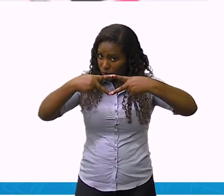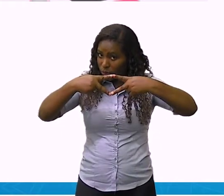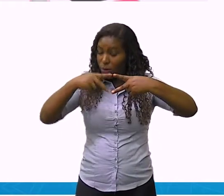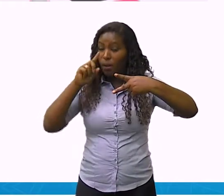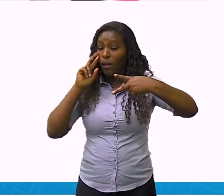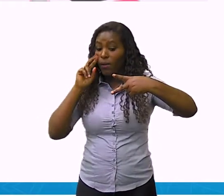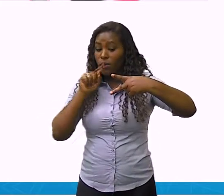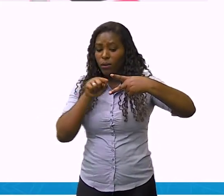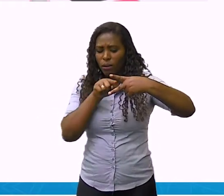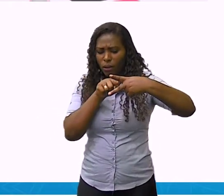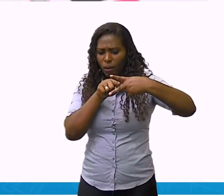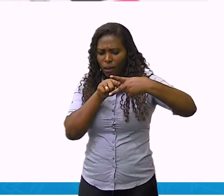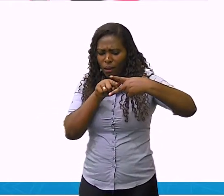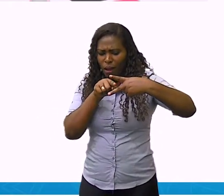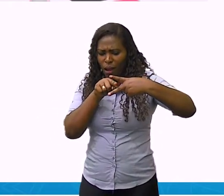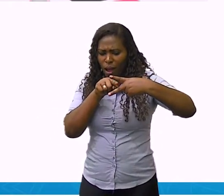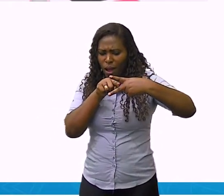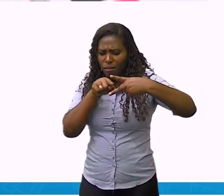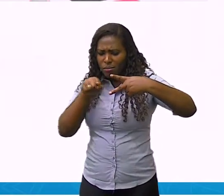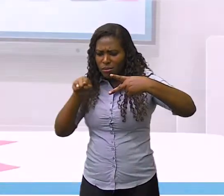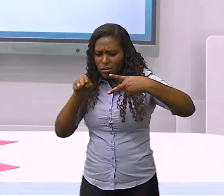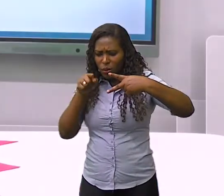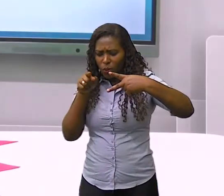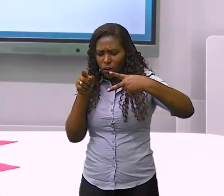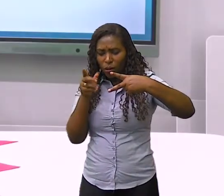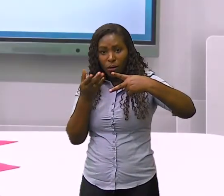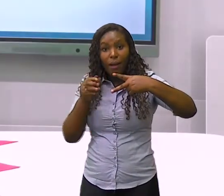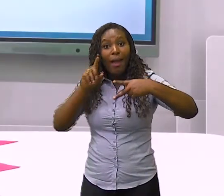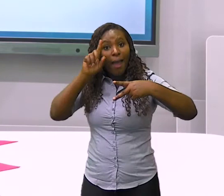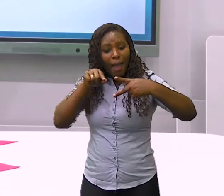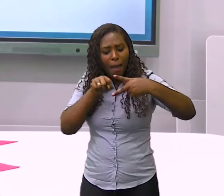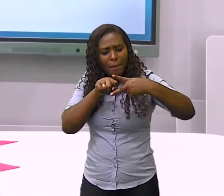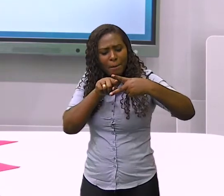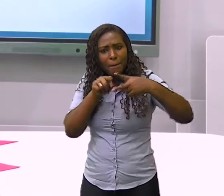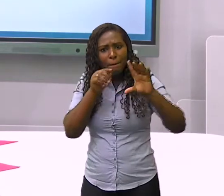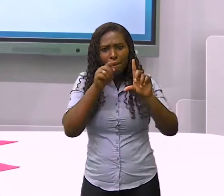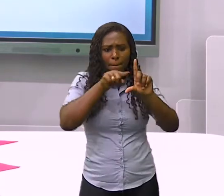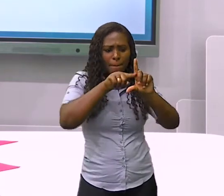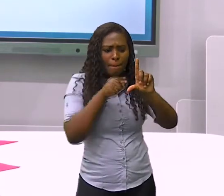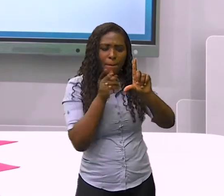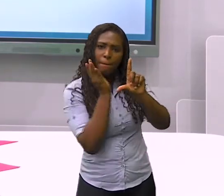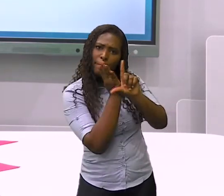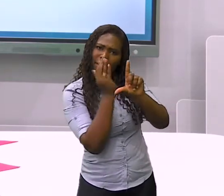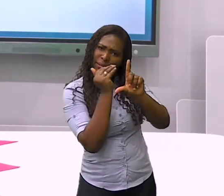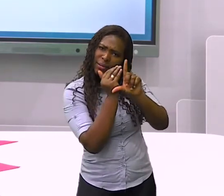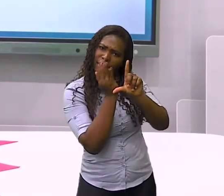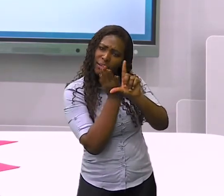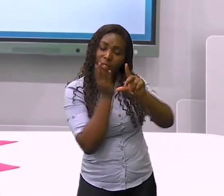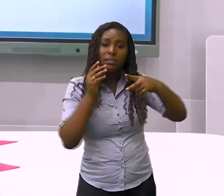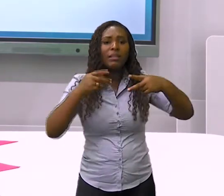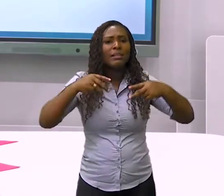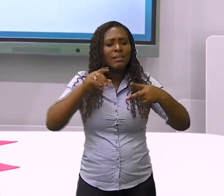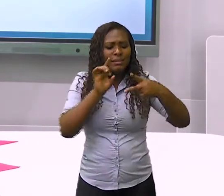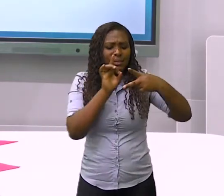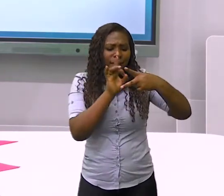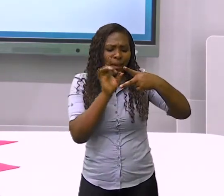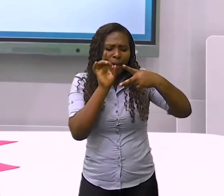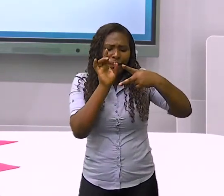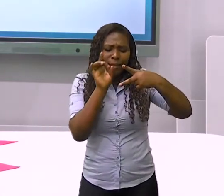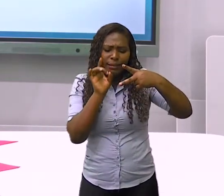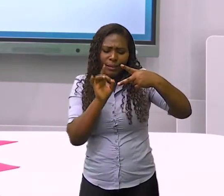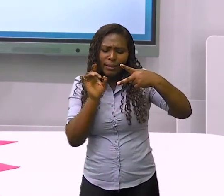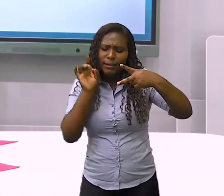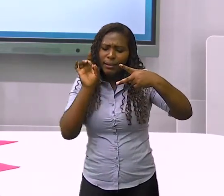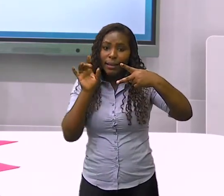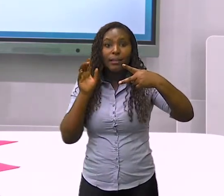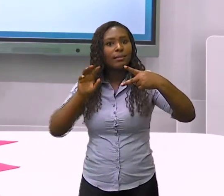é bissetriz de cada ângulo. Então, se eu tenho que essa parte deste ângulo aqui é 25, aqui